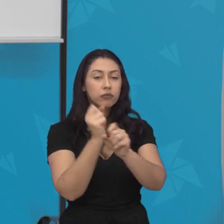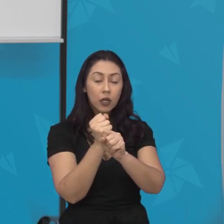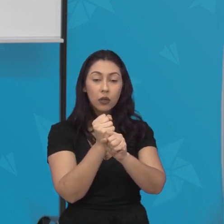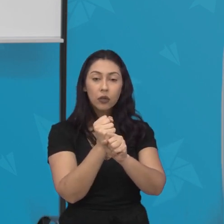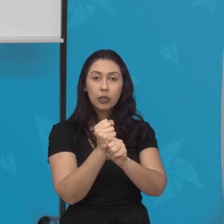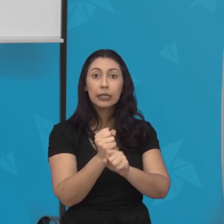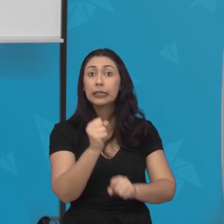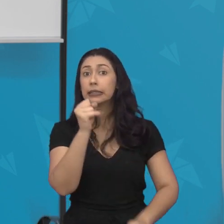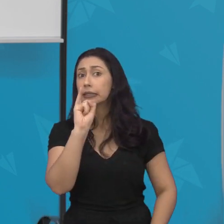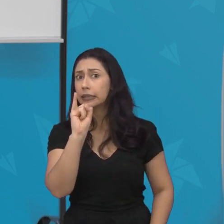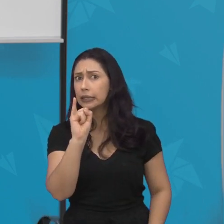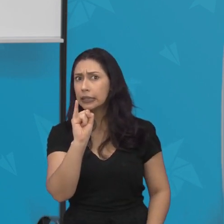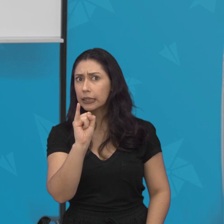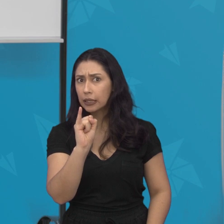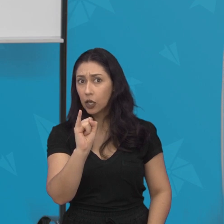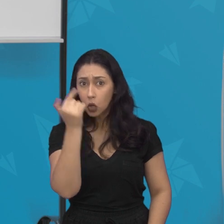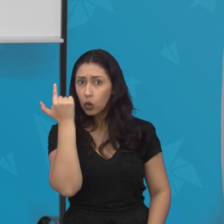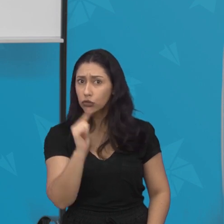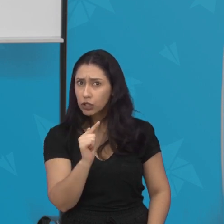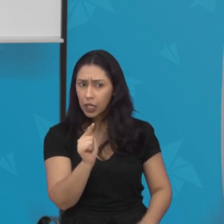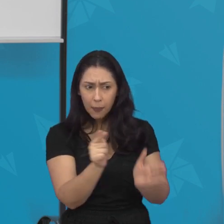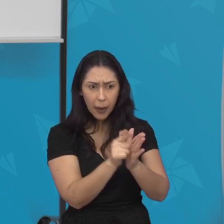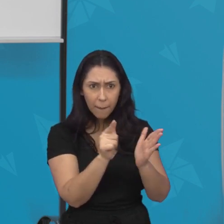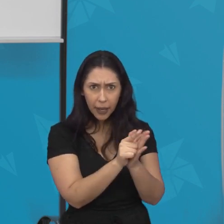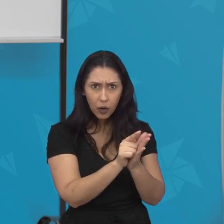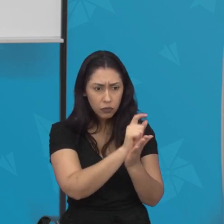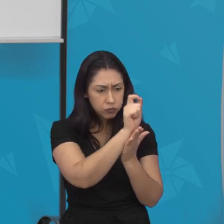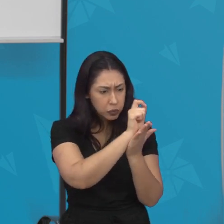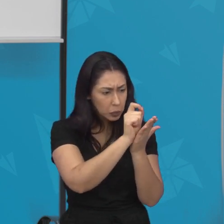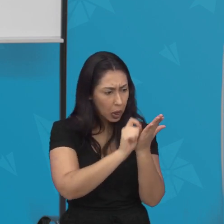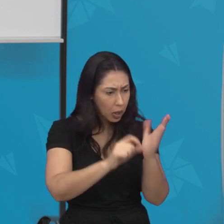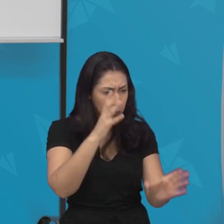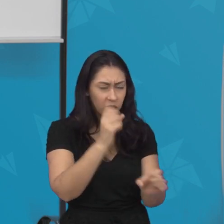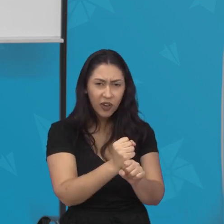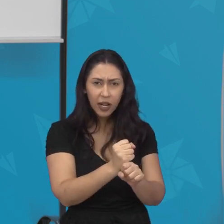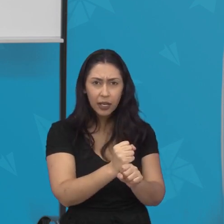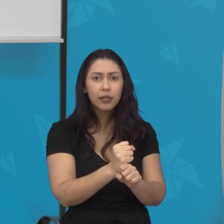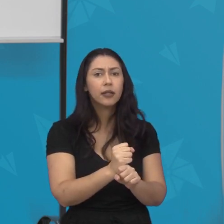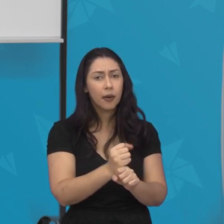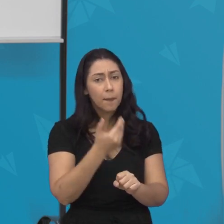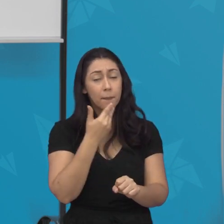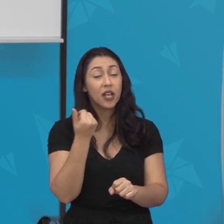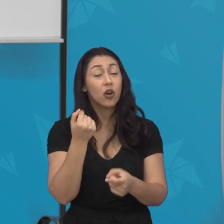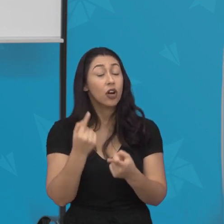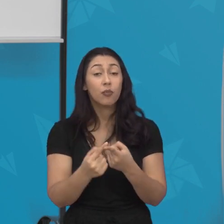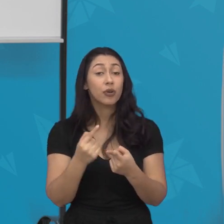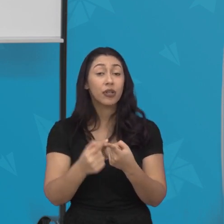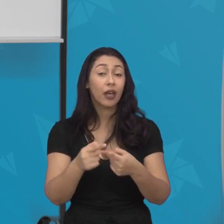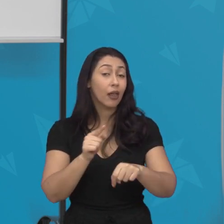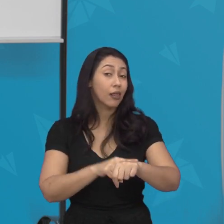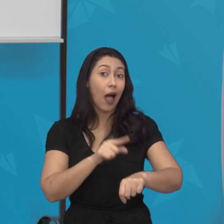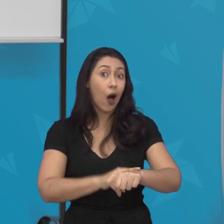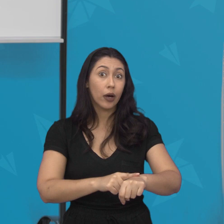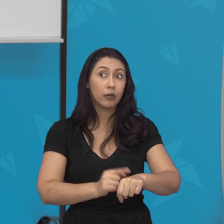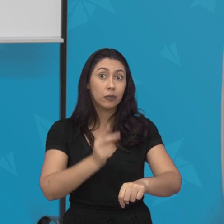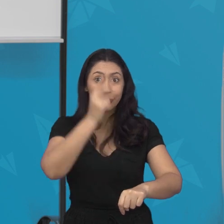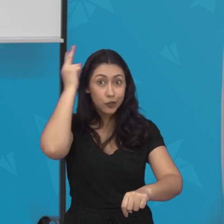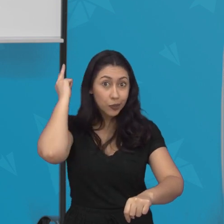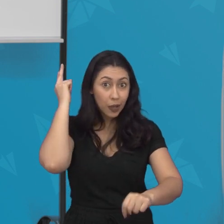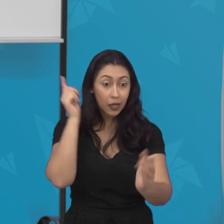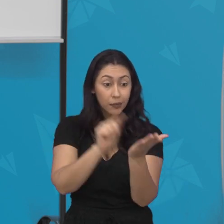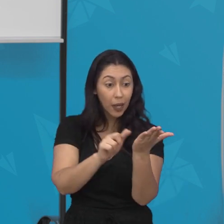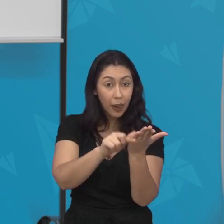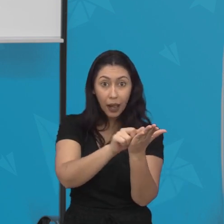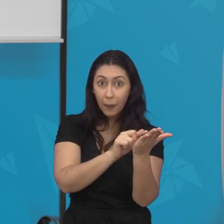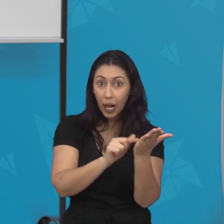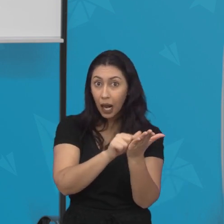vocês podem, se estiver em casa, conseguir fazer uma folha de papel melhor ainda, depois de confirmar na calculadora. Caso na prova, geralmente não vai poder usar a calculadora,